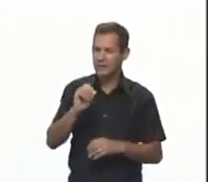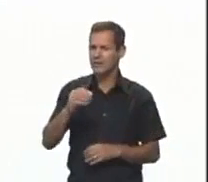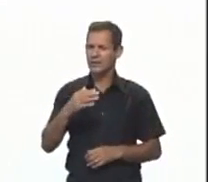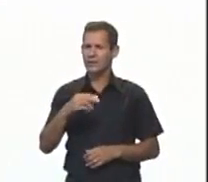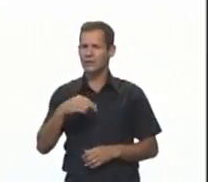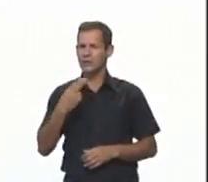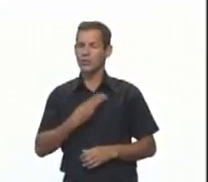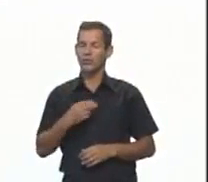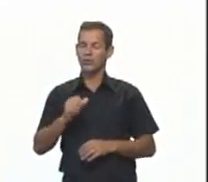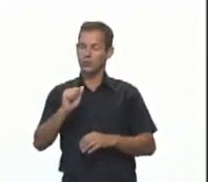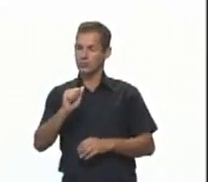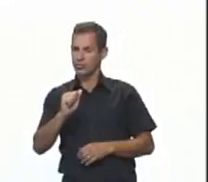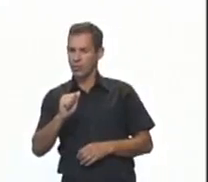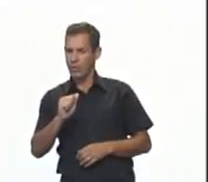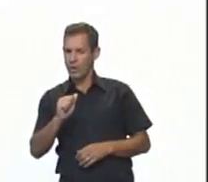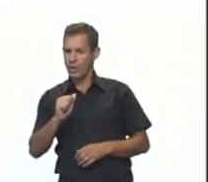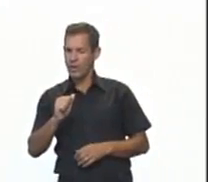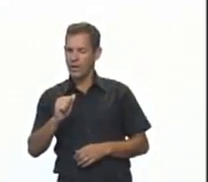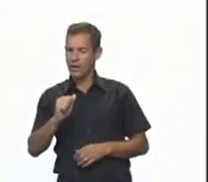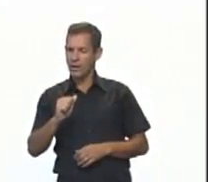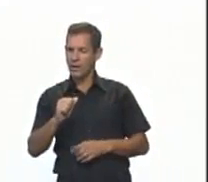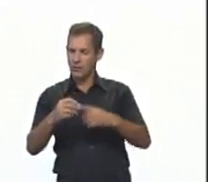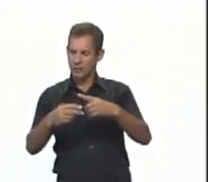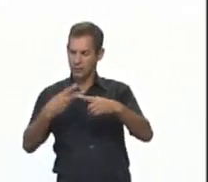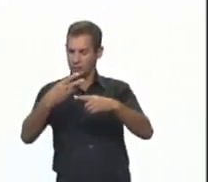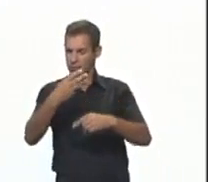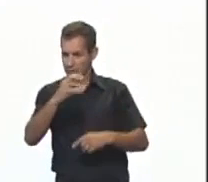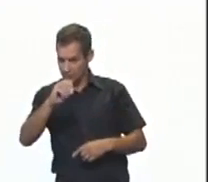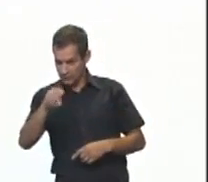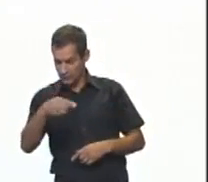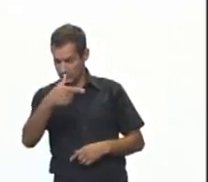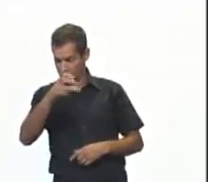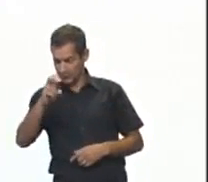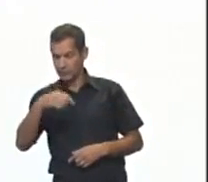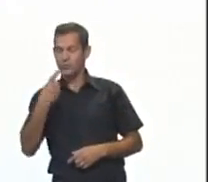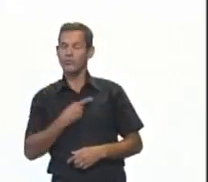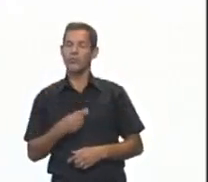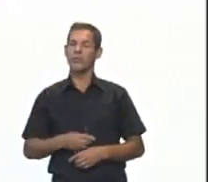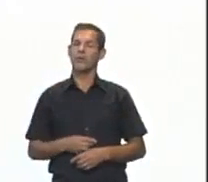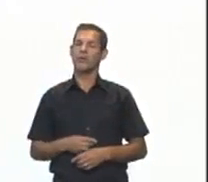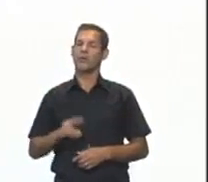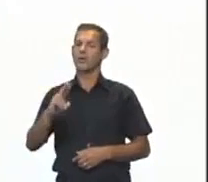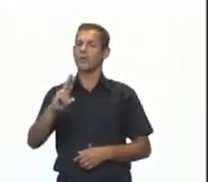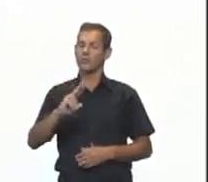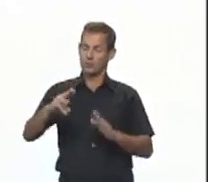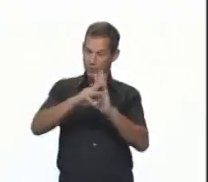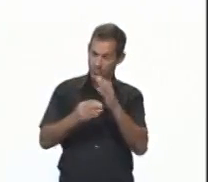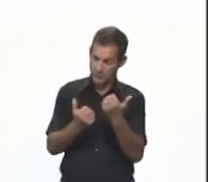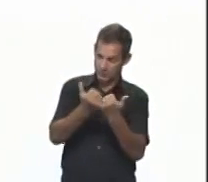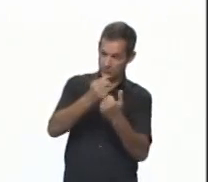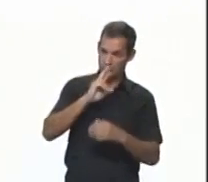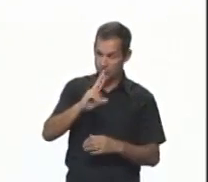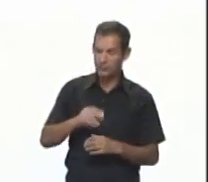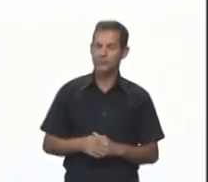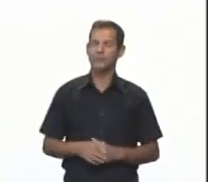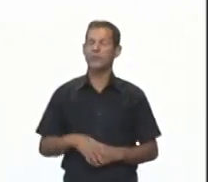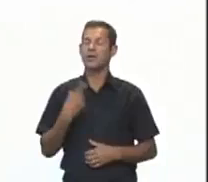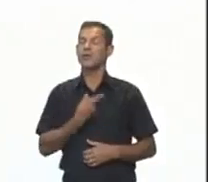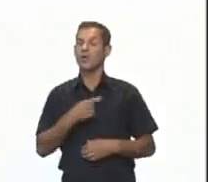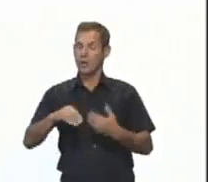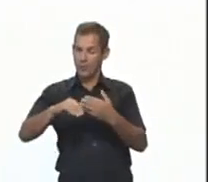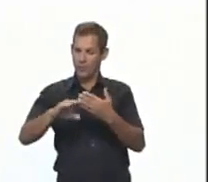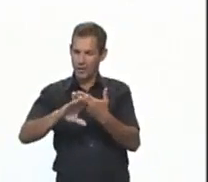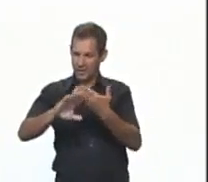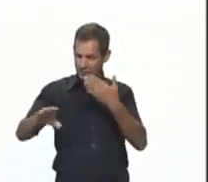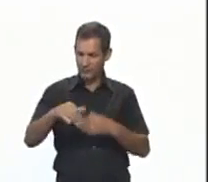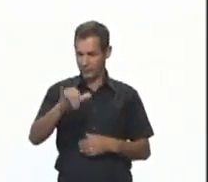que é o nosso a ao quadrado? 30,25. Então, a gente vai utilizar o método da substituição para resolvê-la. Então, nós